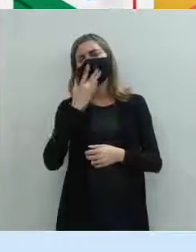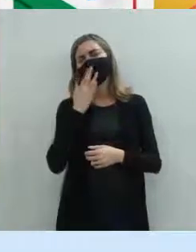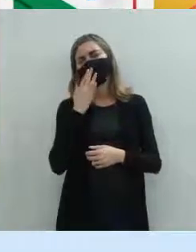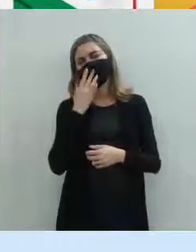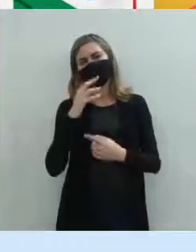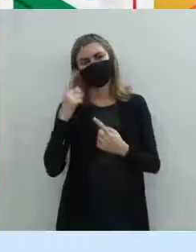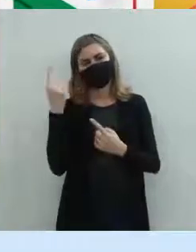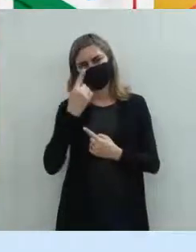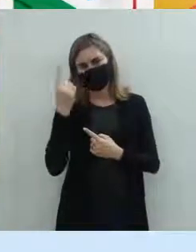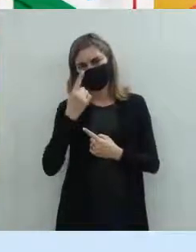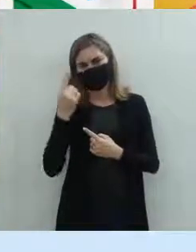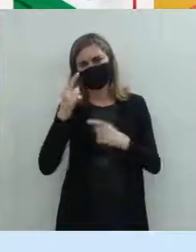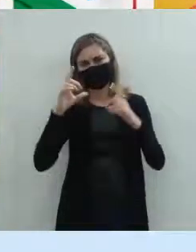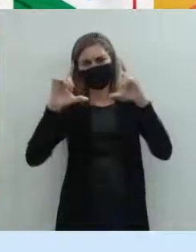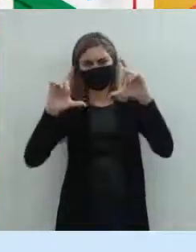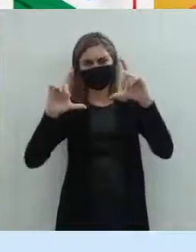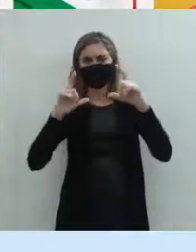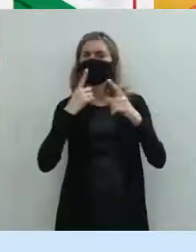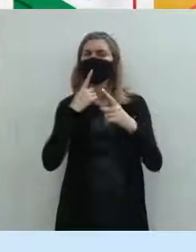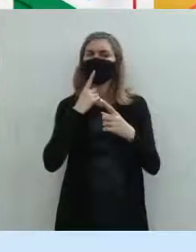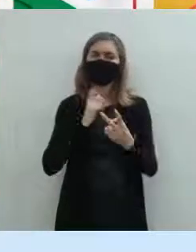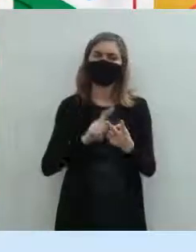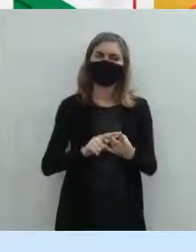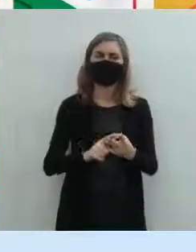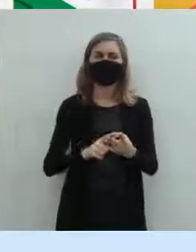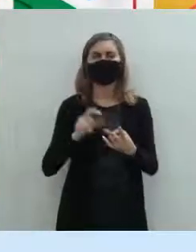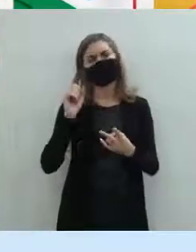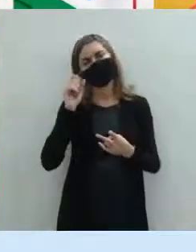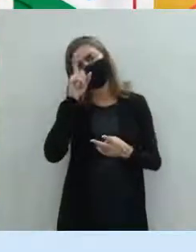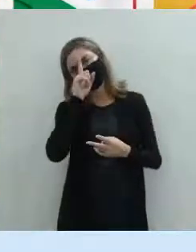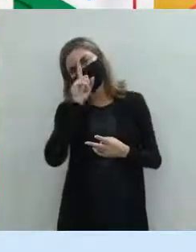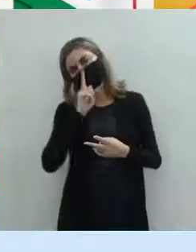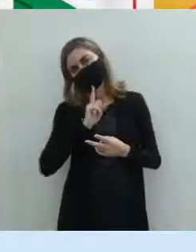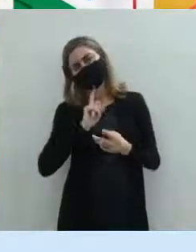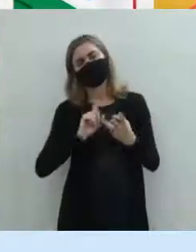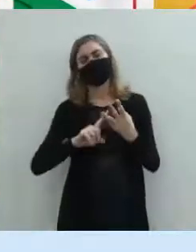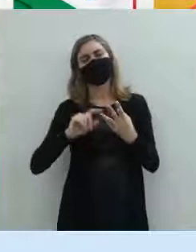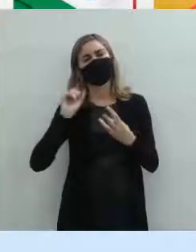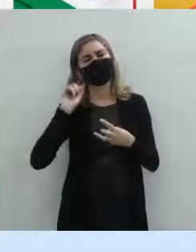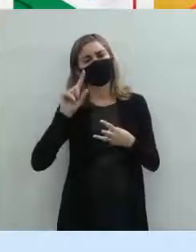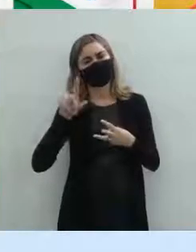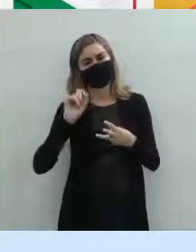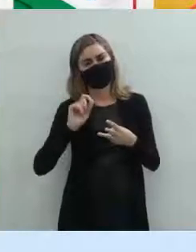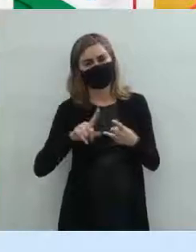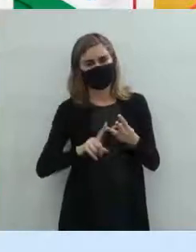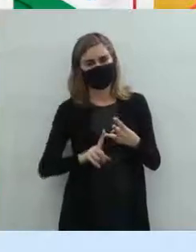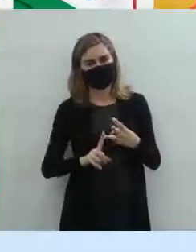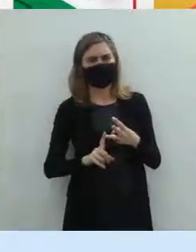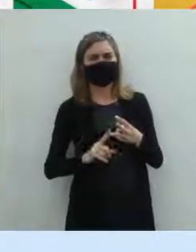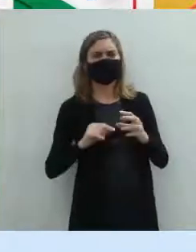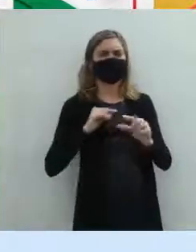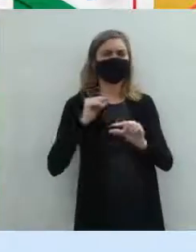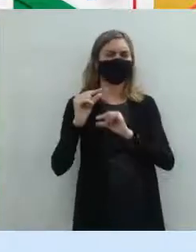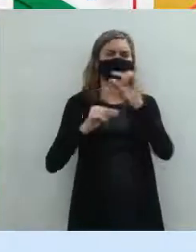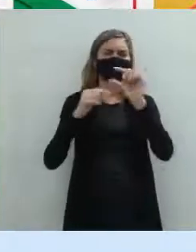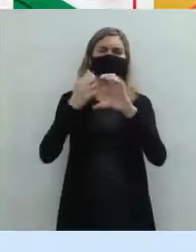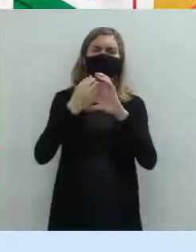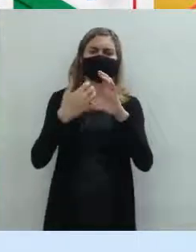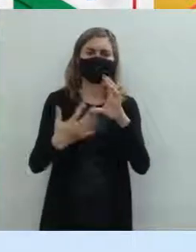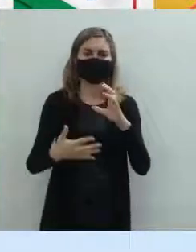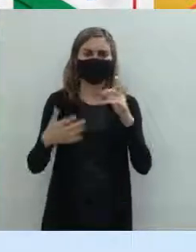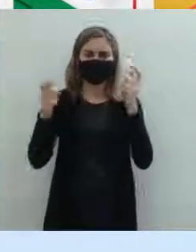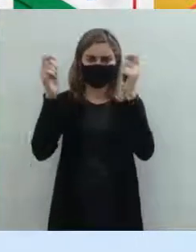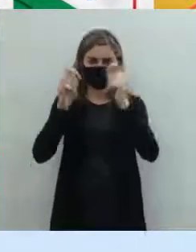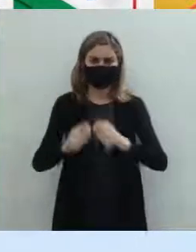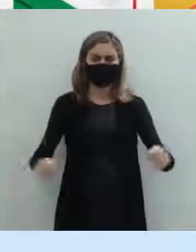ver no círculo cromático. O vermelho, o amarelo e o azul, tá? Um pouquinho sobre as características da arte